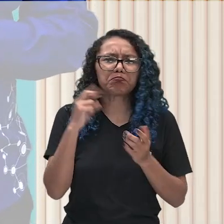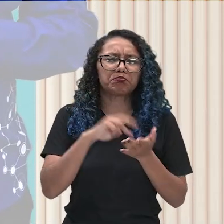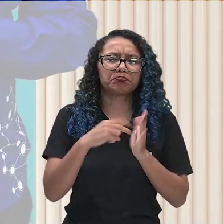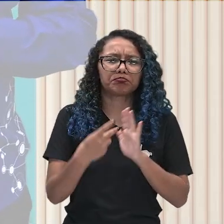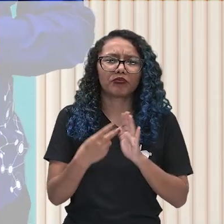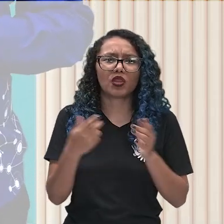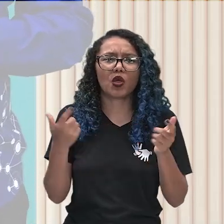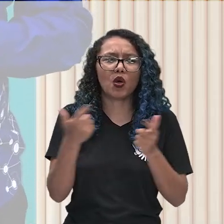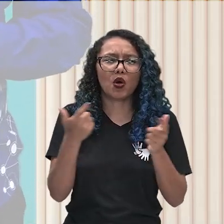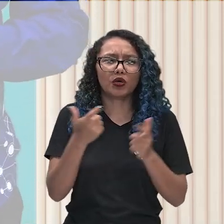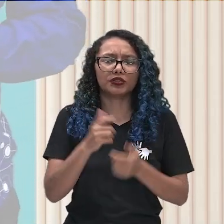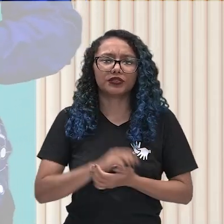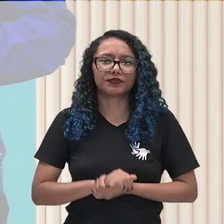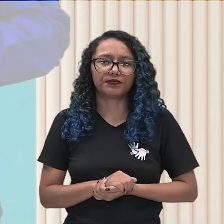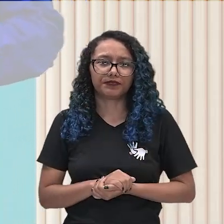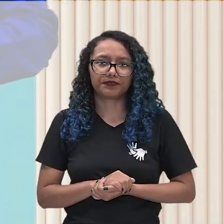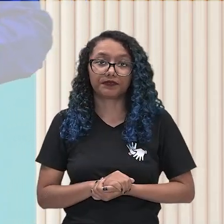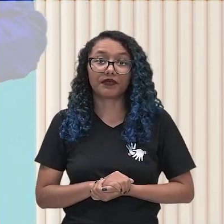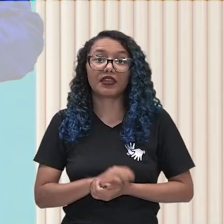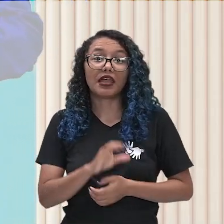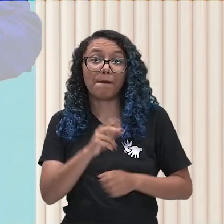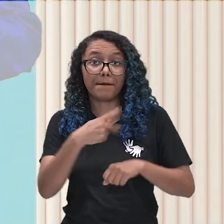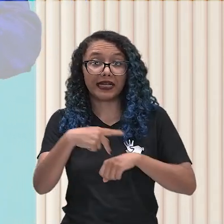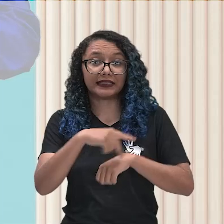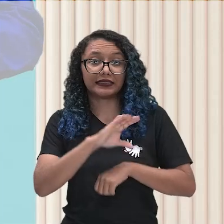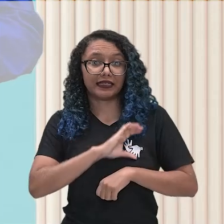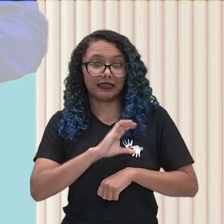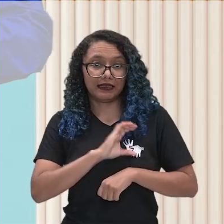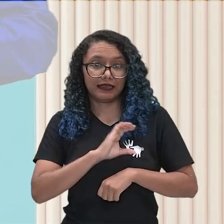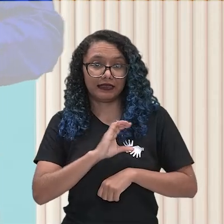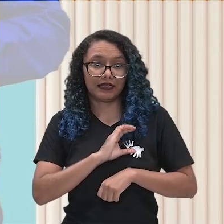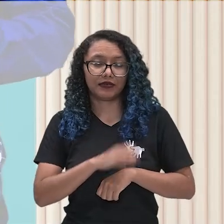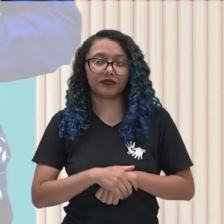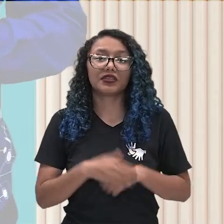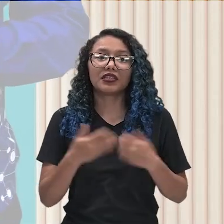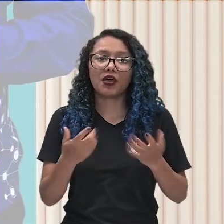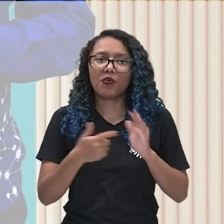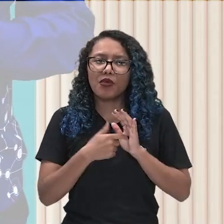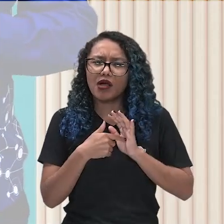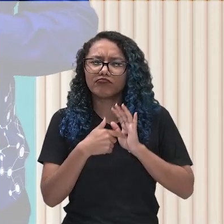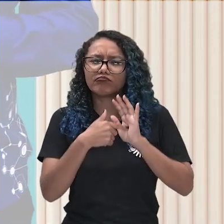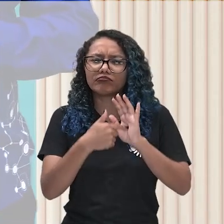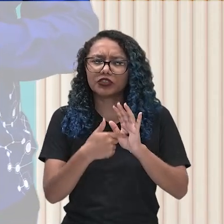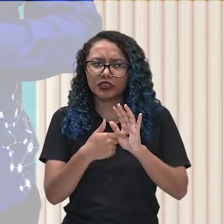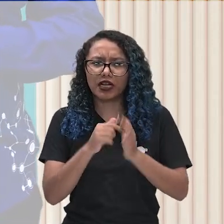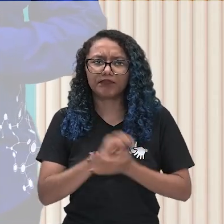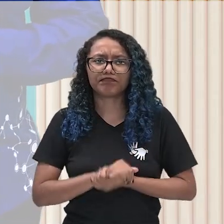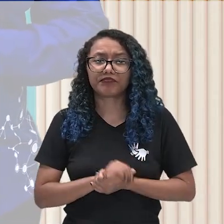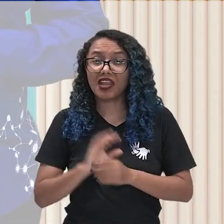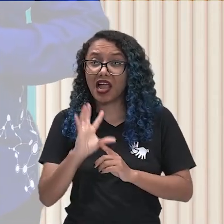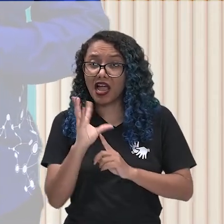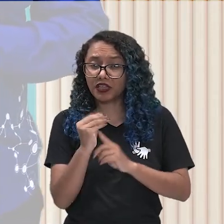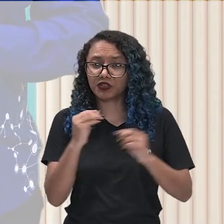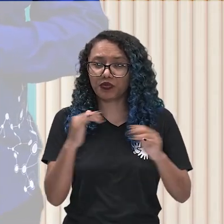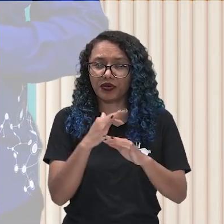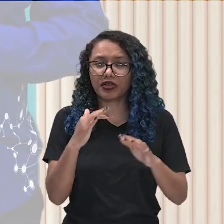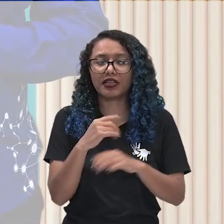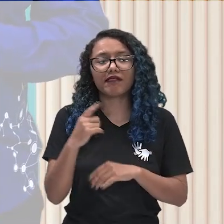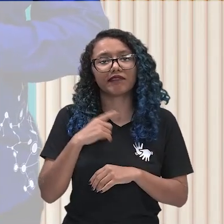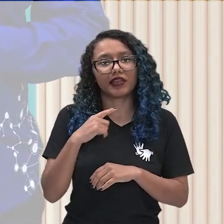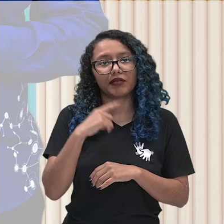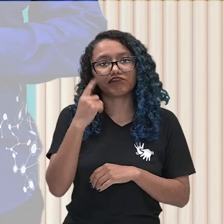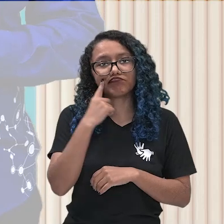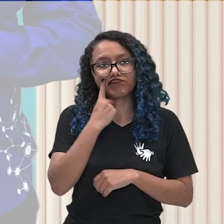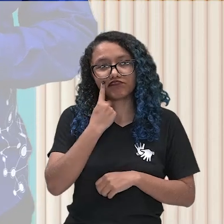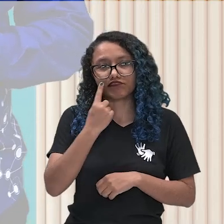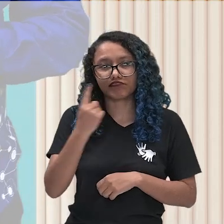no Canadá? E para falar de arte urbana, como nós estamos vendo aí, não poderíamos deixar de comentar o mural do Festival